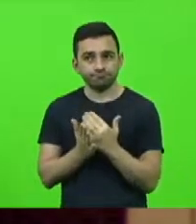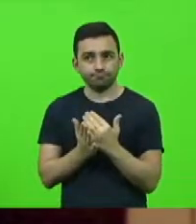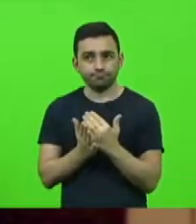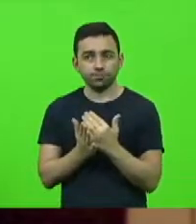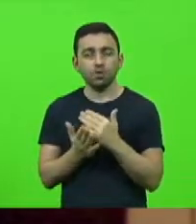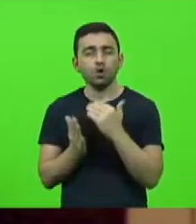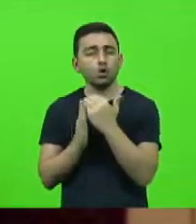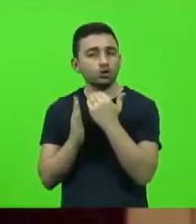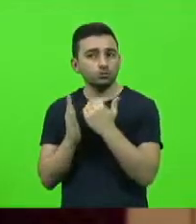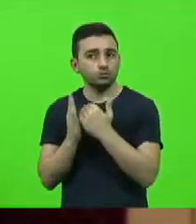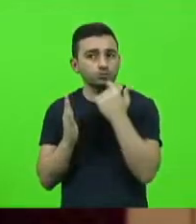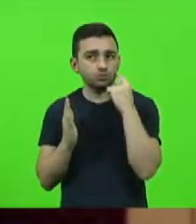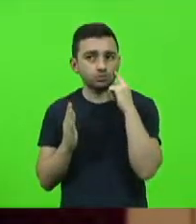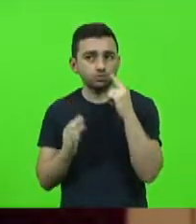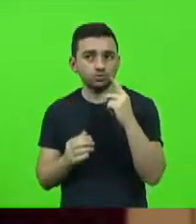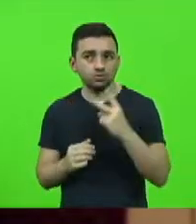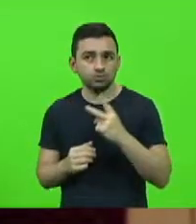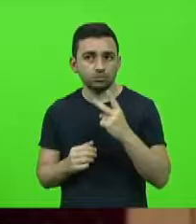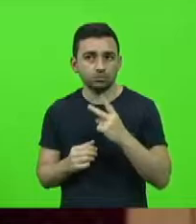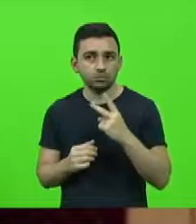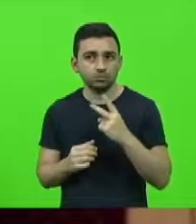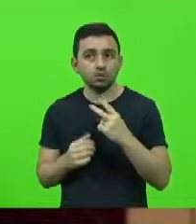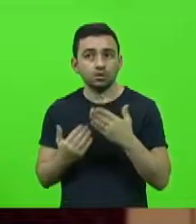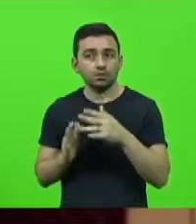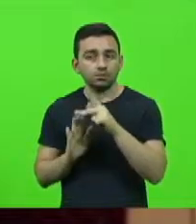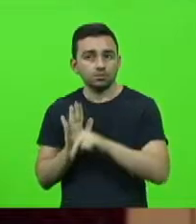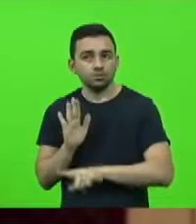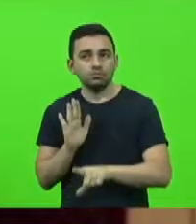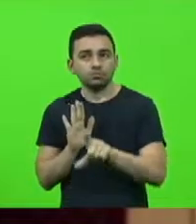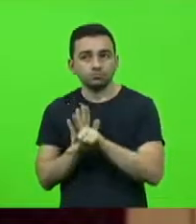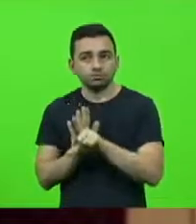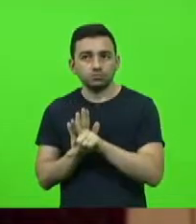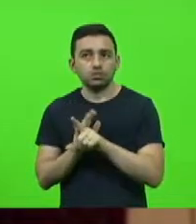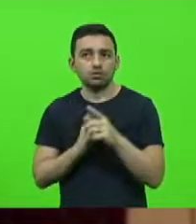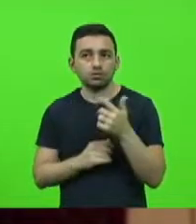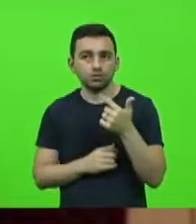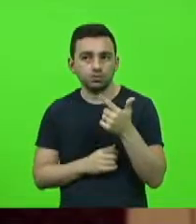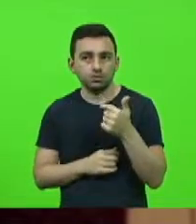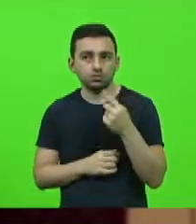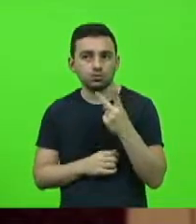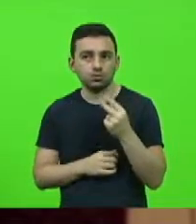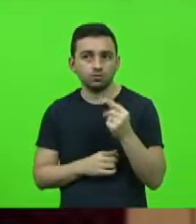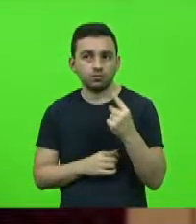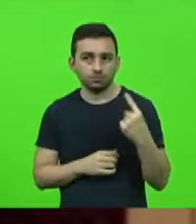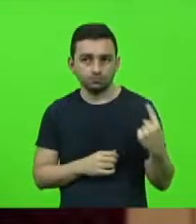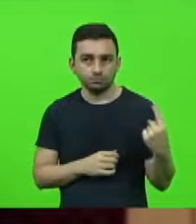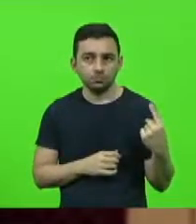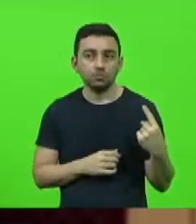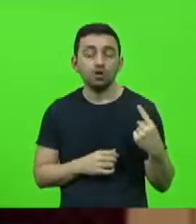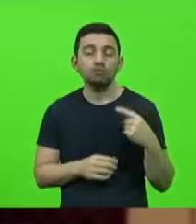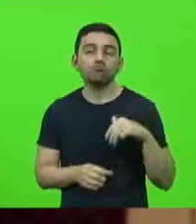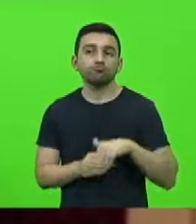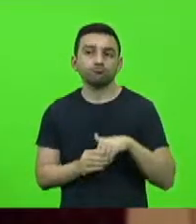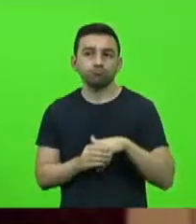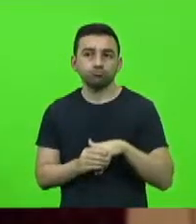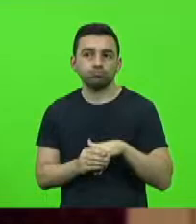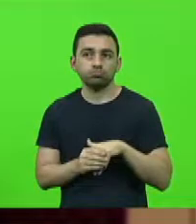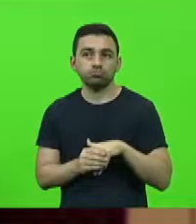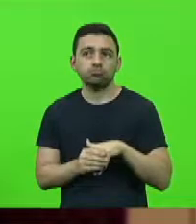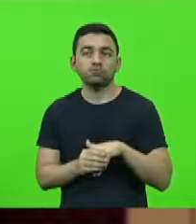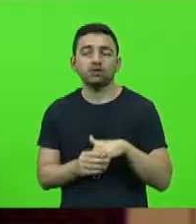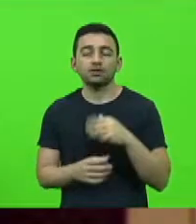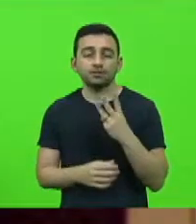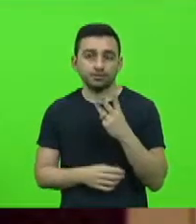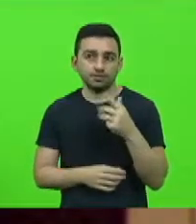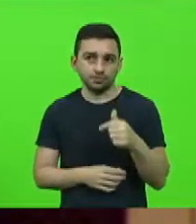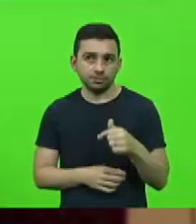segundo turno pelo processo nominal o projeto de lei complementar número 12/2021, com a seguinte votação: 37 votos sim e sem